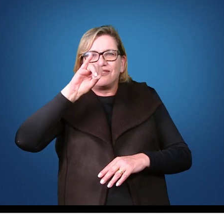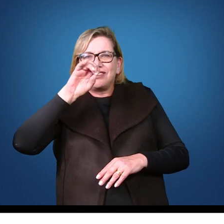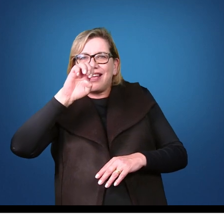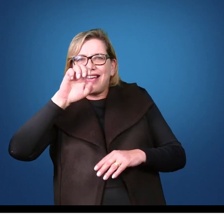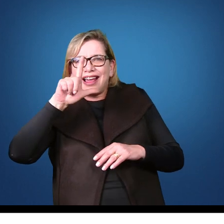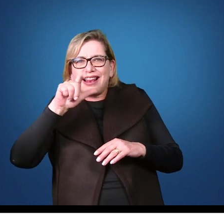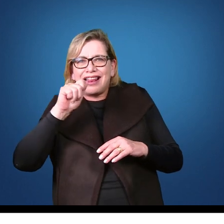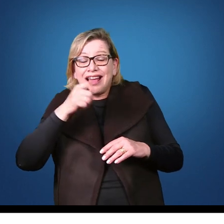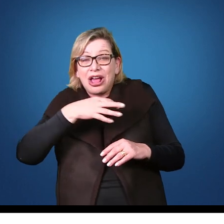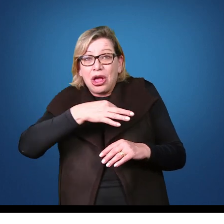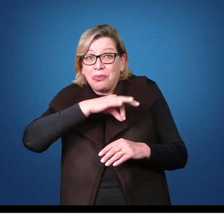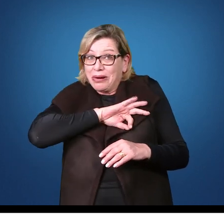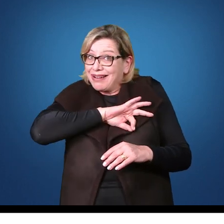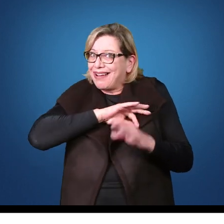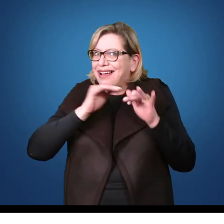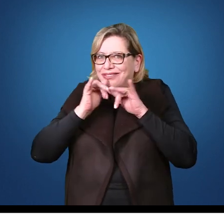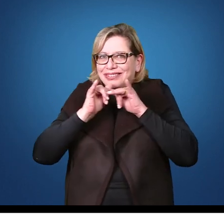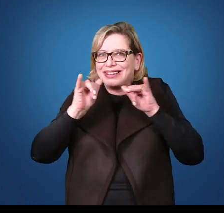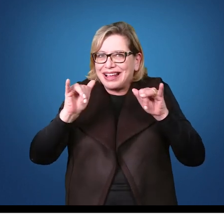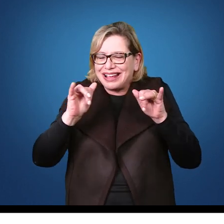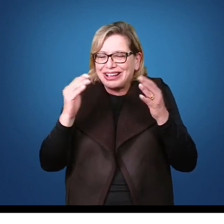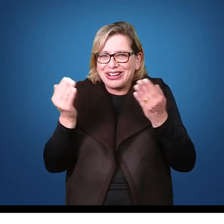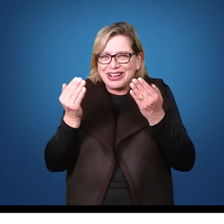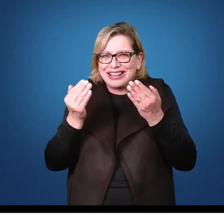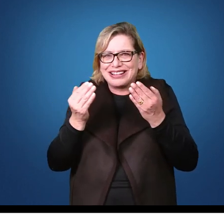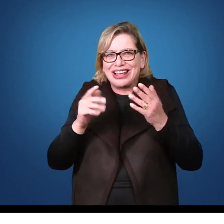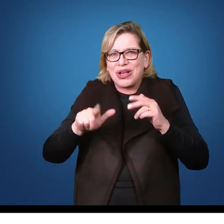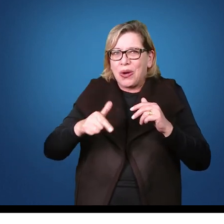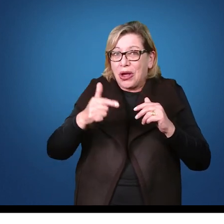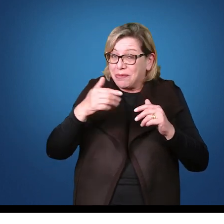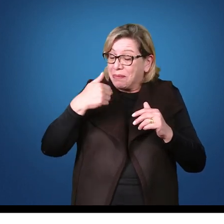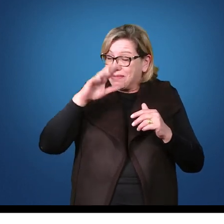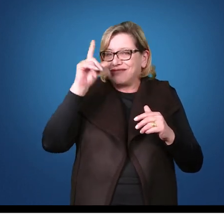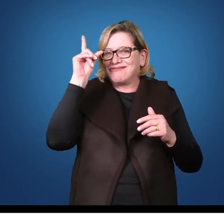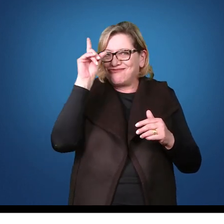dificuldade. Você que vai dizer. Atenção, você que diz.